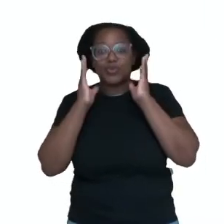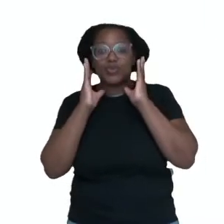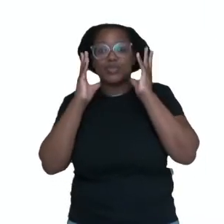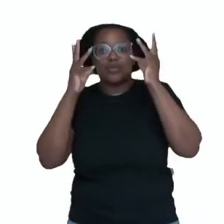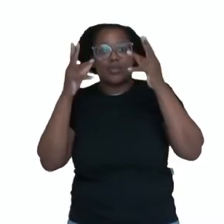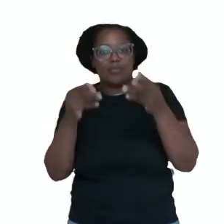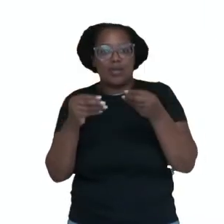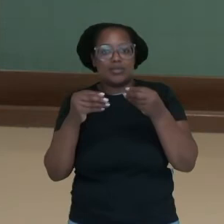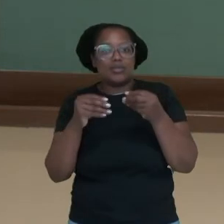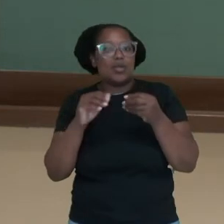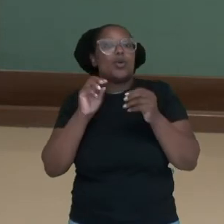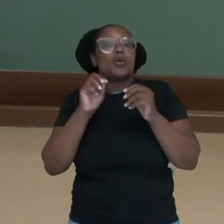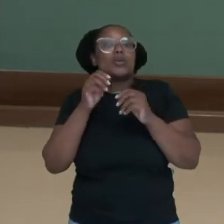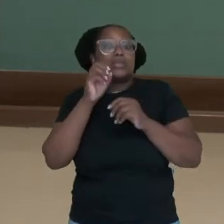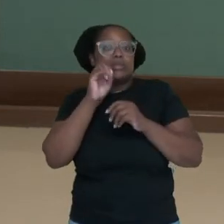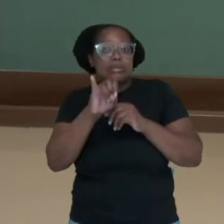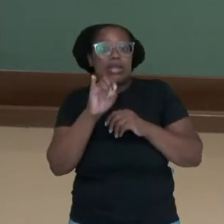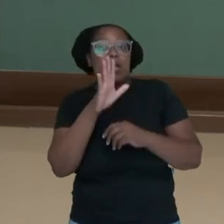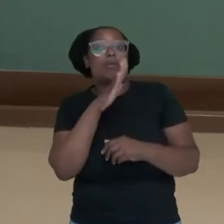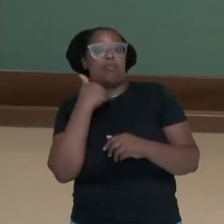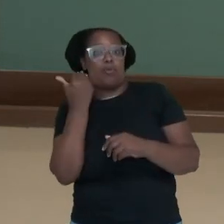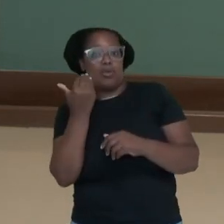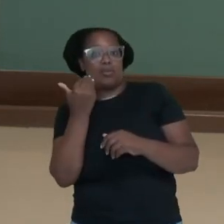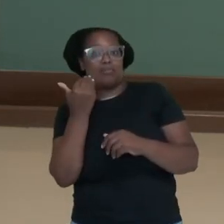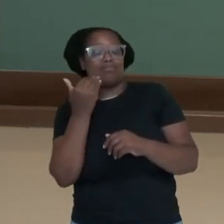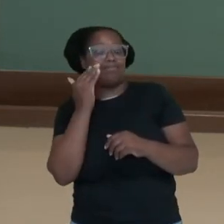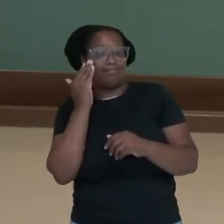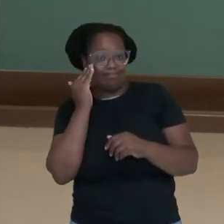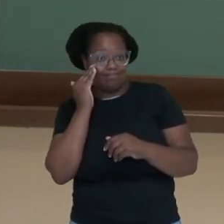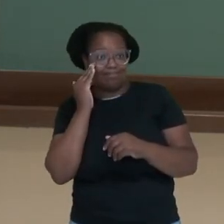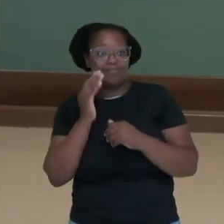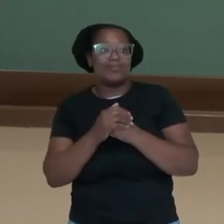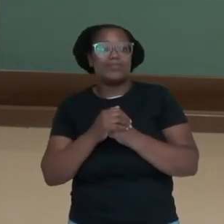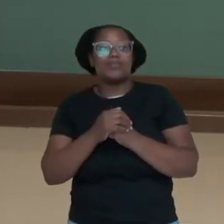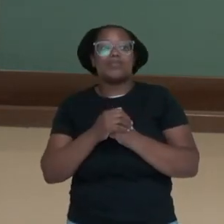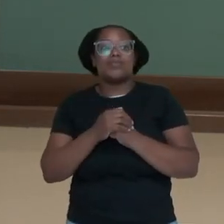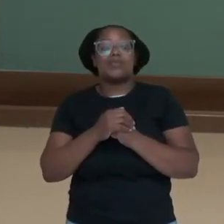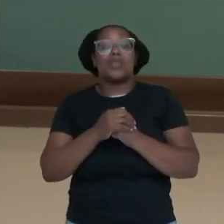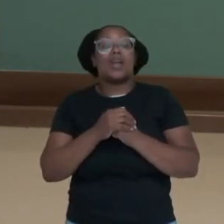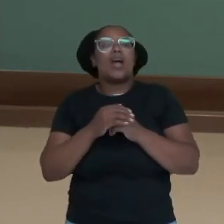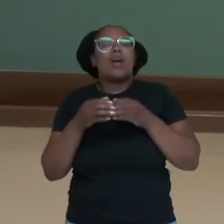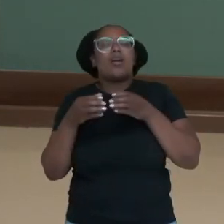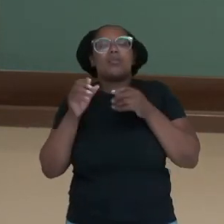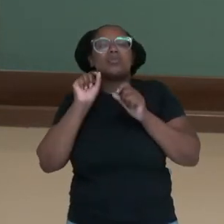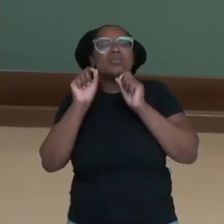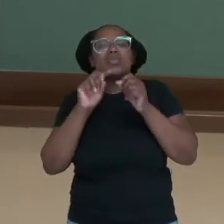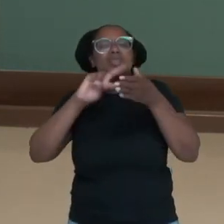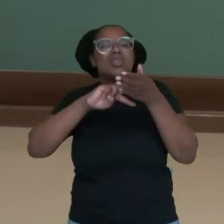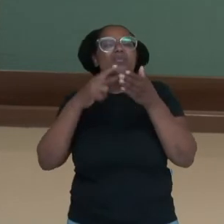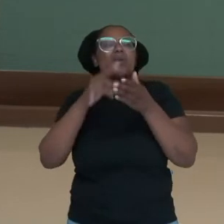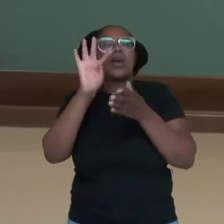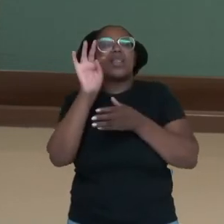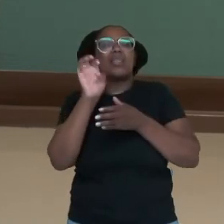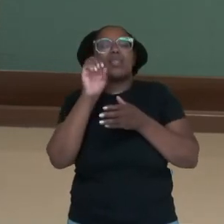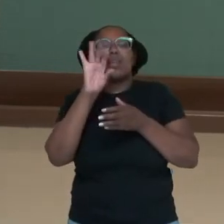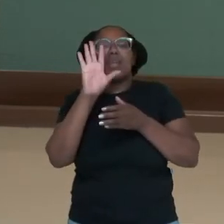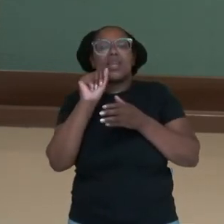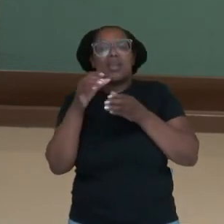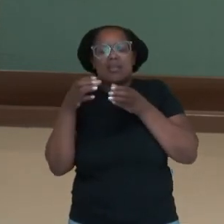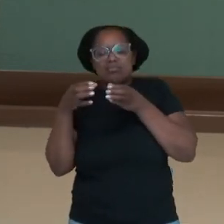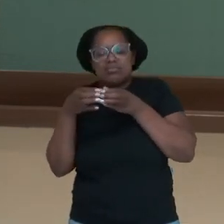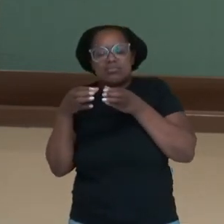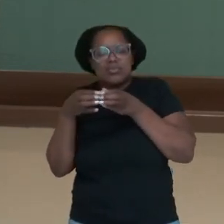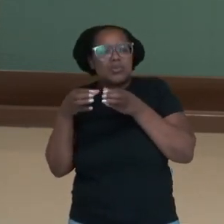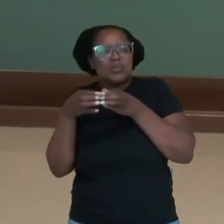quando eles morrerem e vão entrar em decomposição. E o que é uma teia alimentar? É um conjunto de